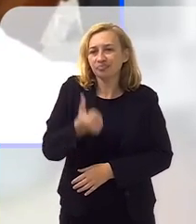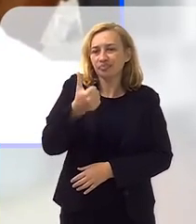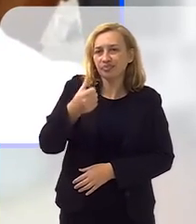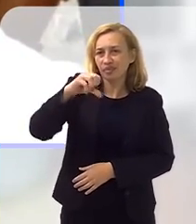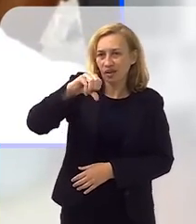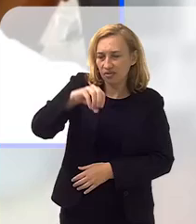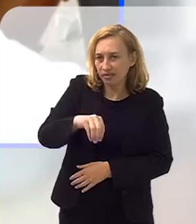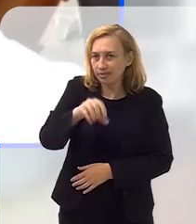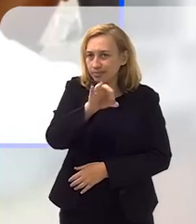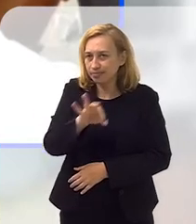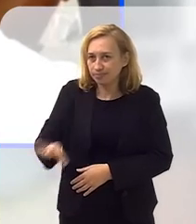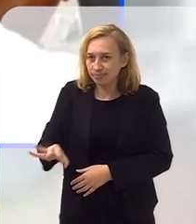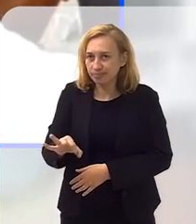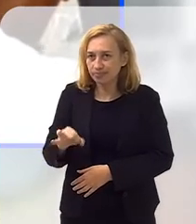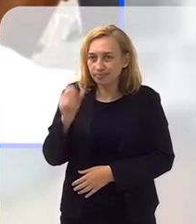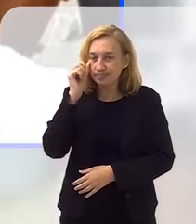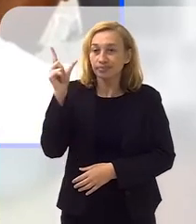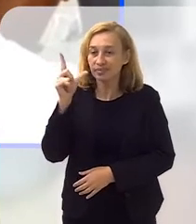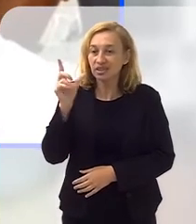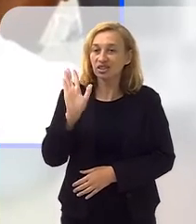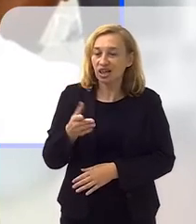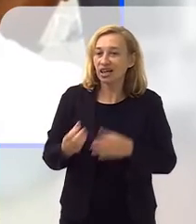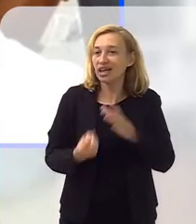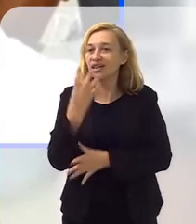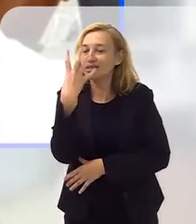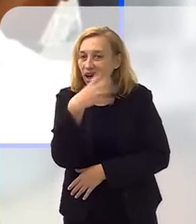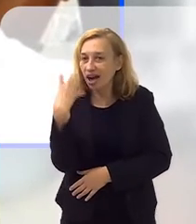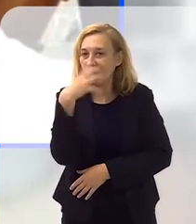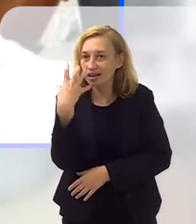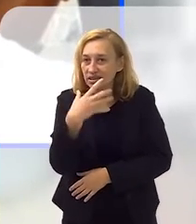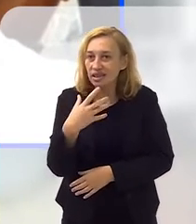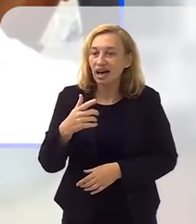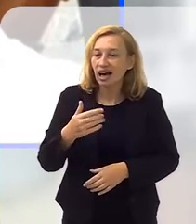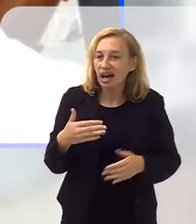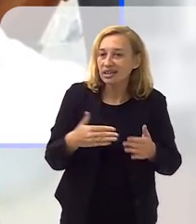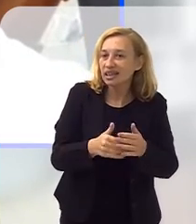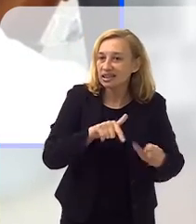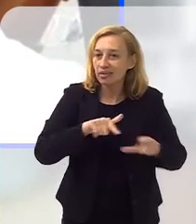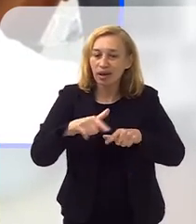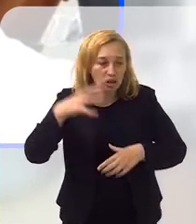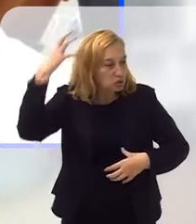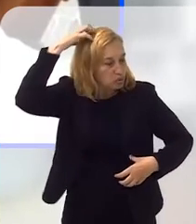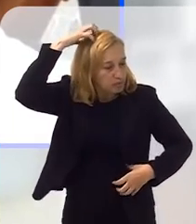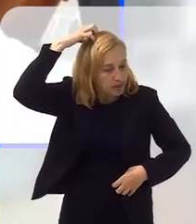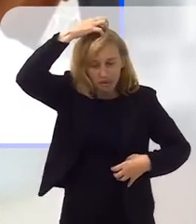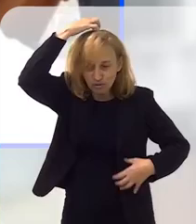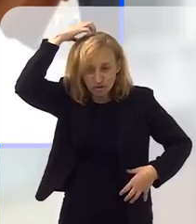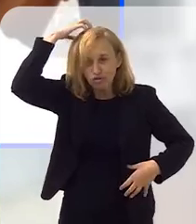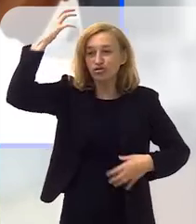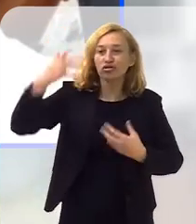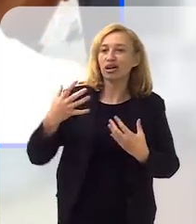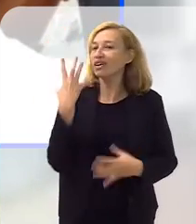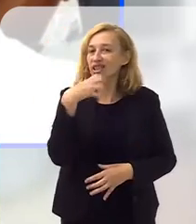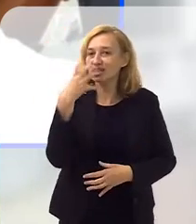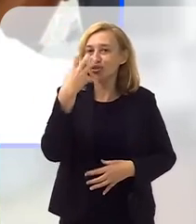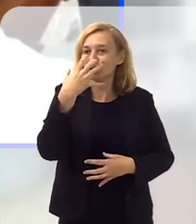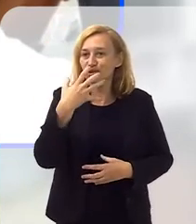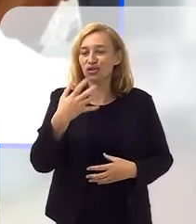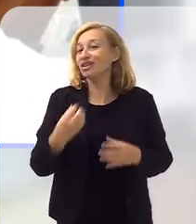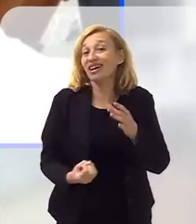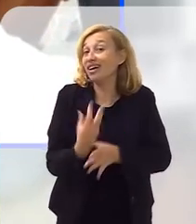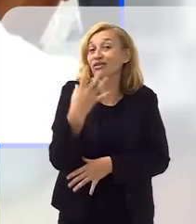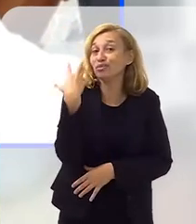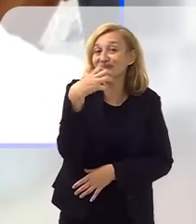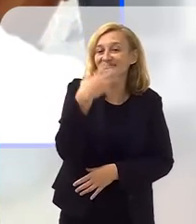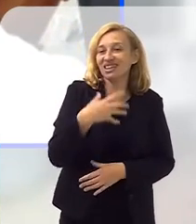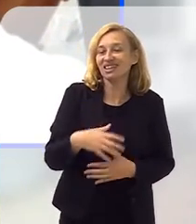que 90% acordada, ela estava fazendo melodia. Acho que até trabalhando, tomando banho, essas coisas todas, ela estava